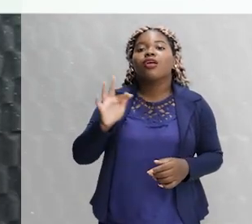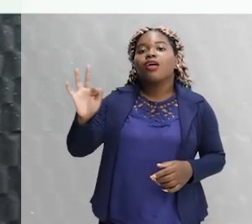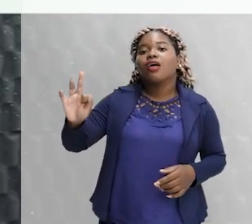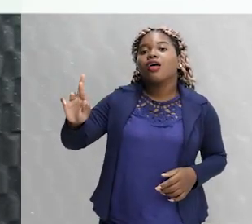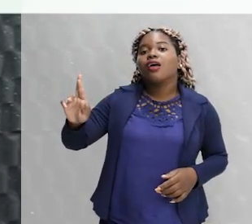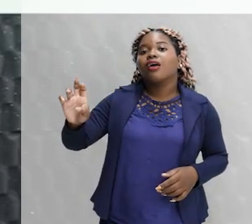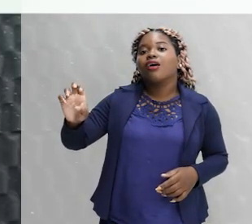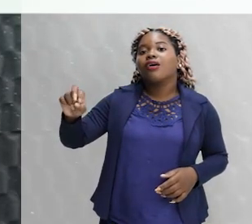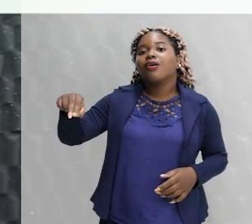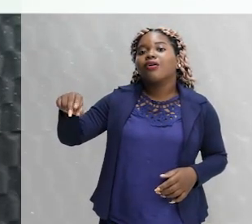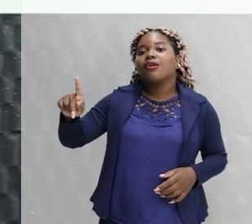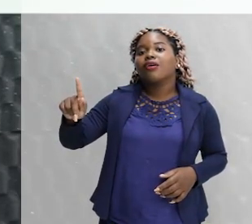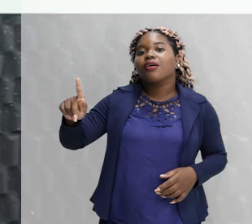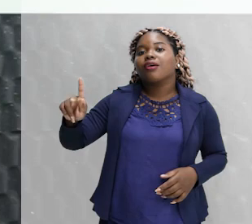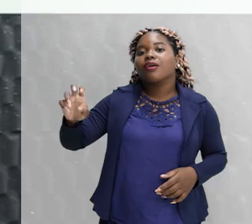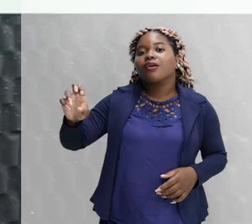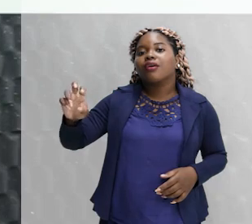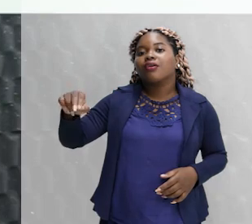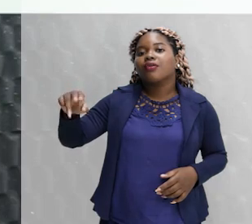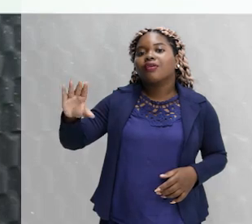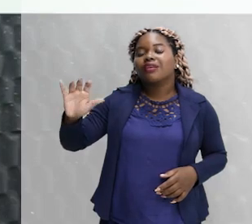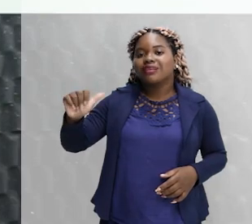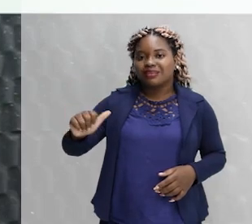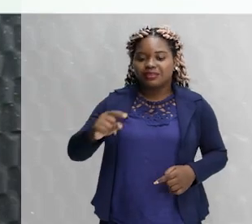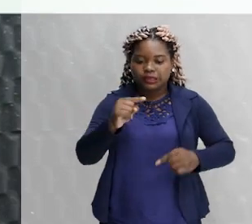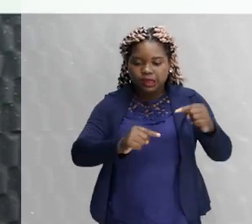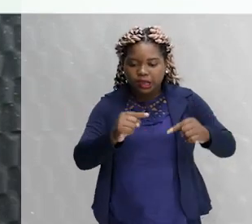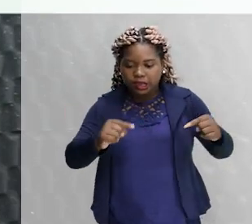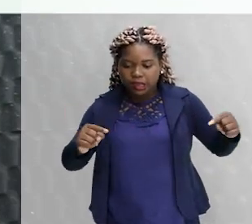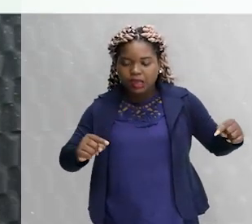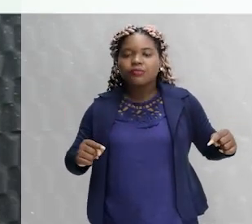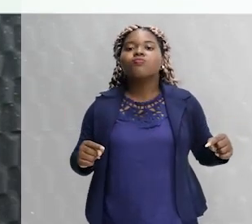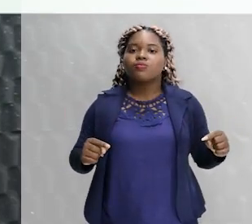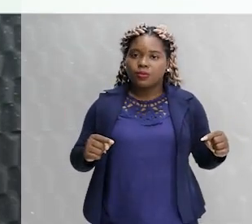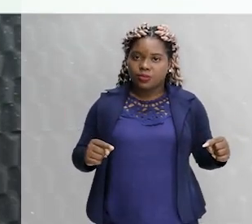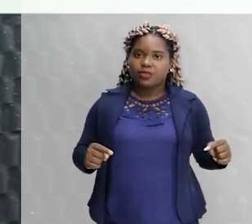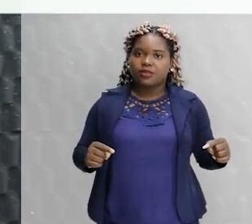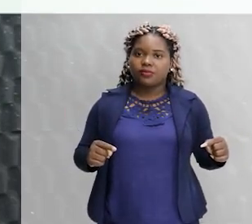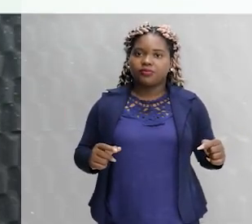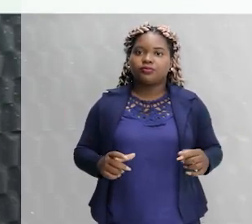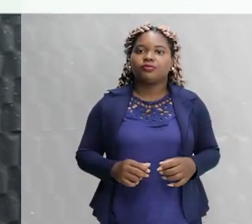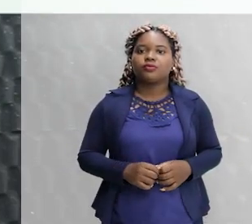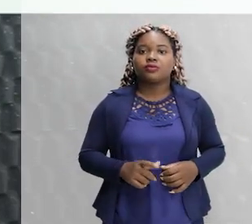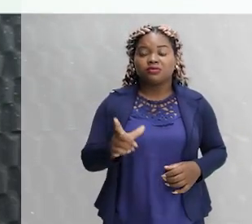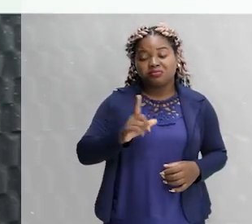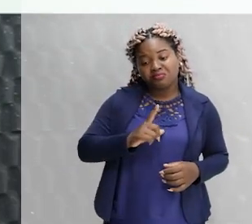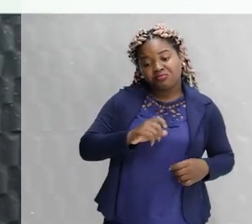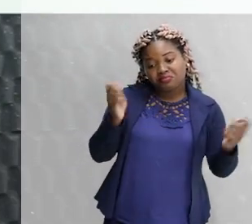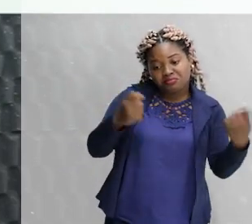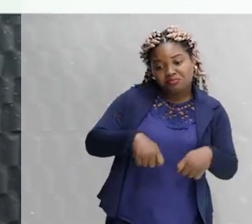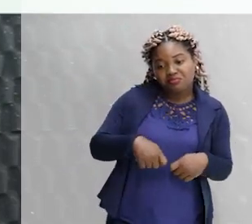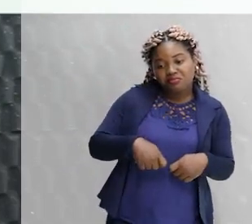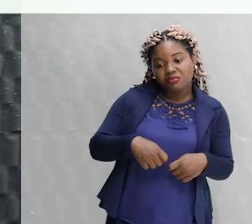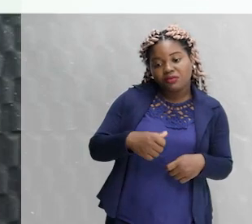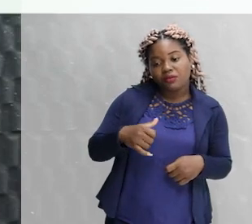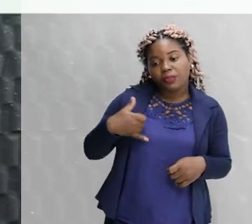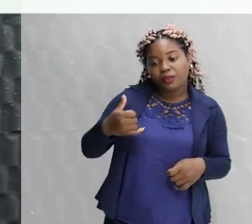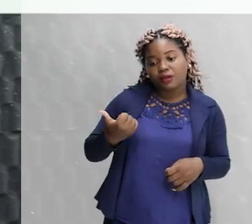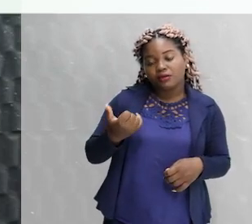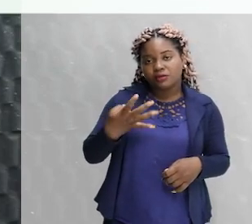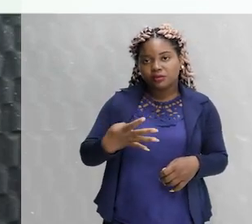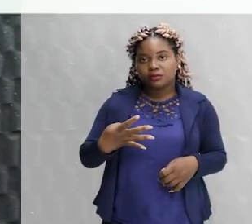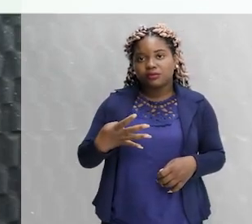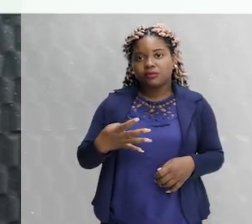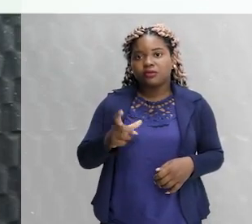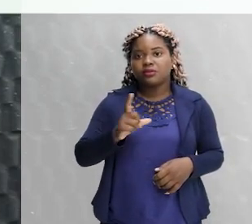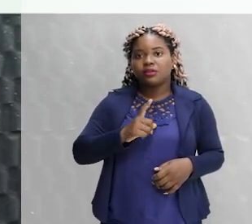Então, eu posso dizer que essa idade aqui de 14, ela tem um peso 6. Eu posso dizer que essa idade de